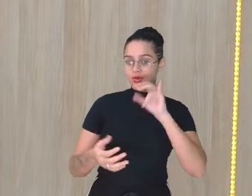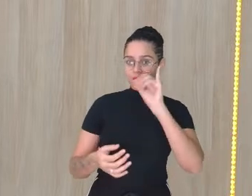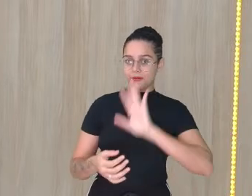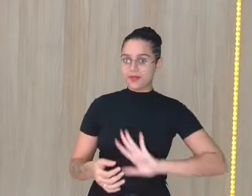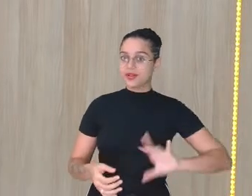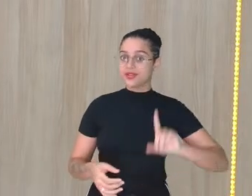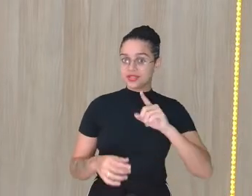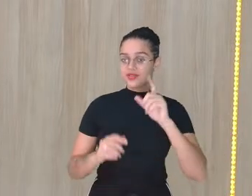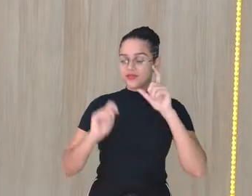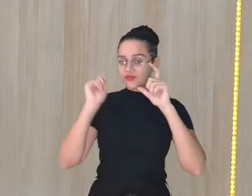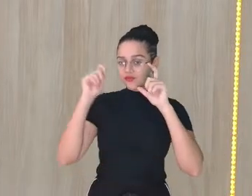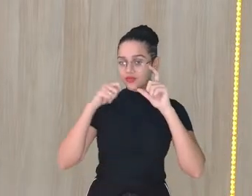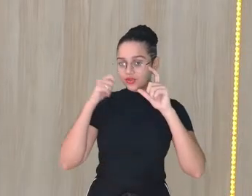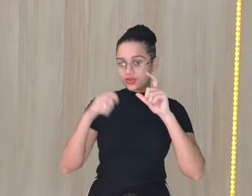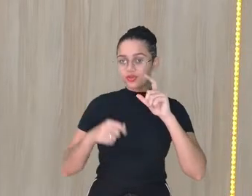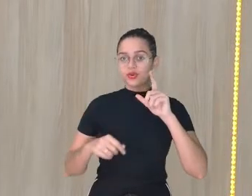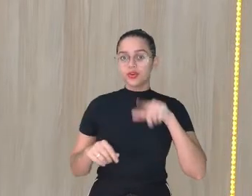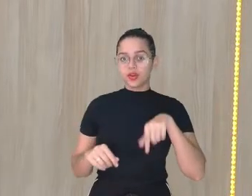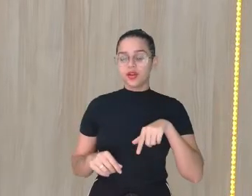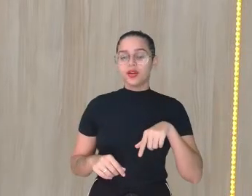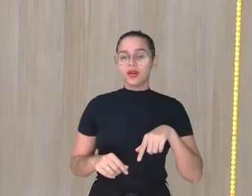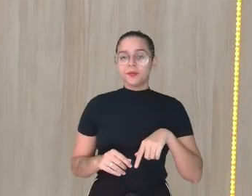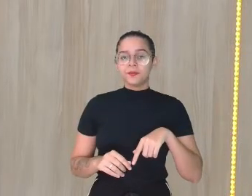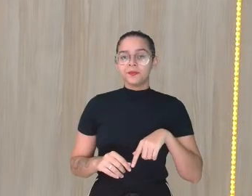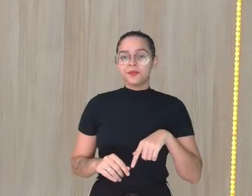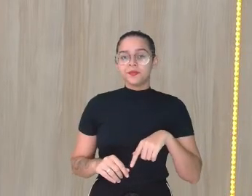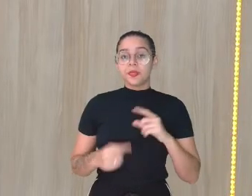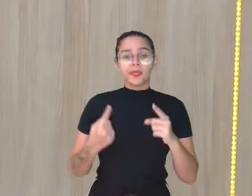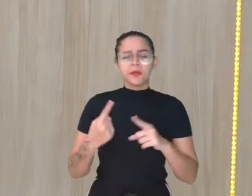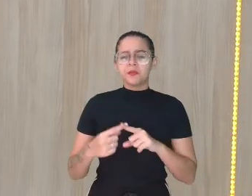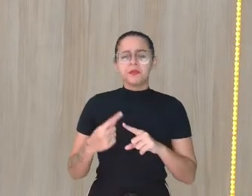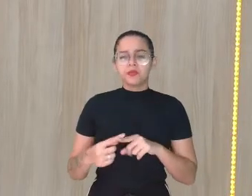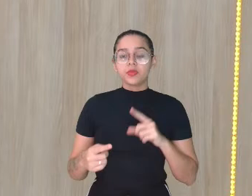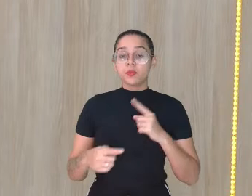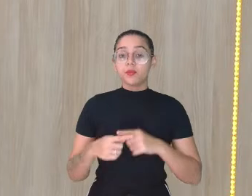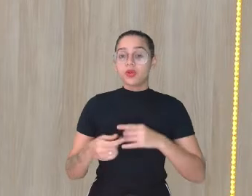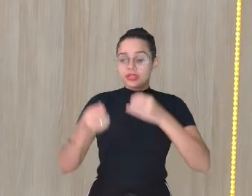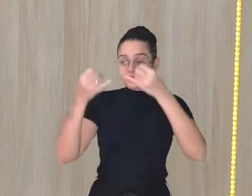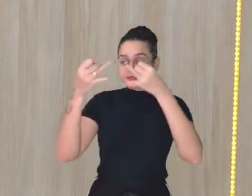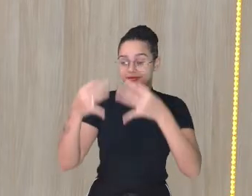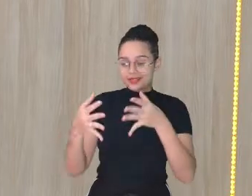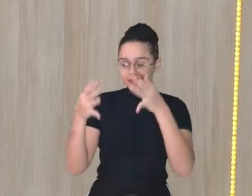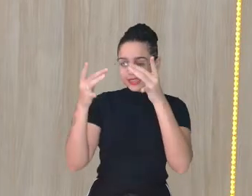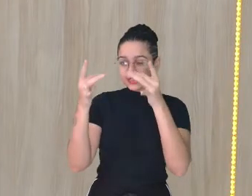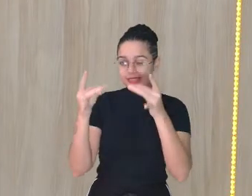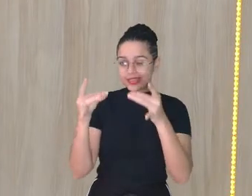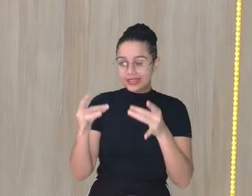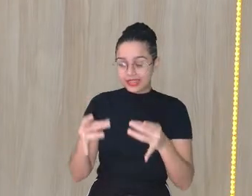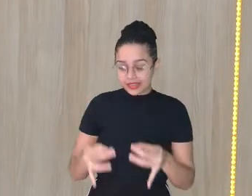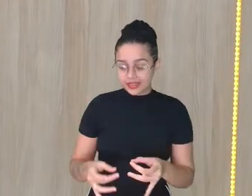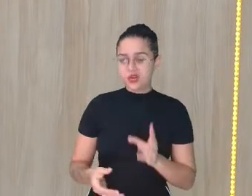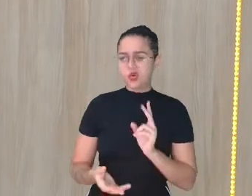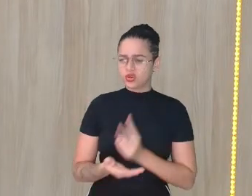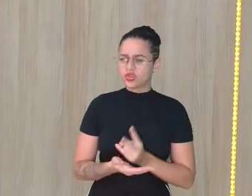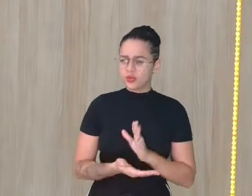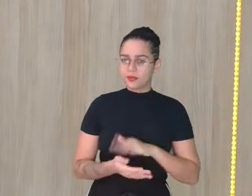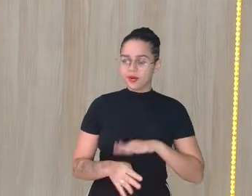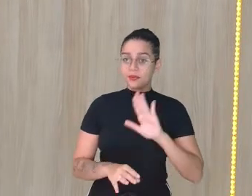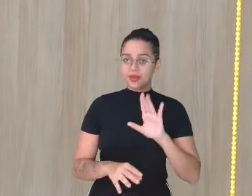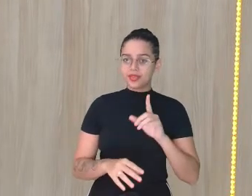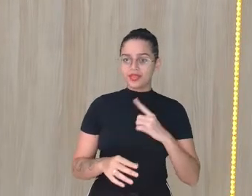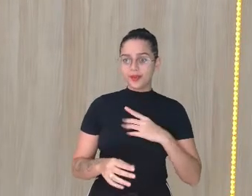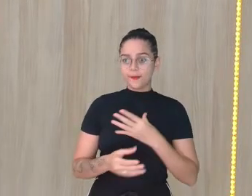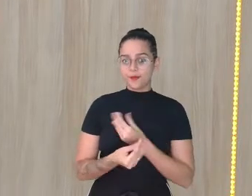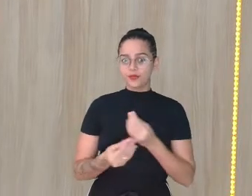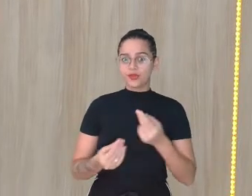esse vídeo, né, que é Commons, exatamente porque explica detalhe por detalhe. Ele continua mais um pouco, mas a gente tem muita